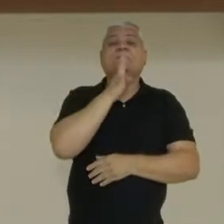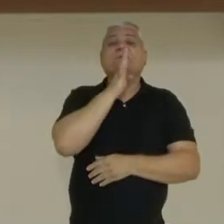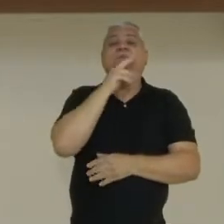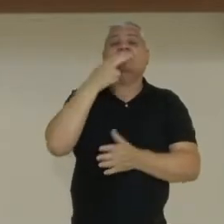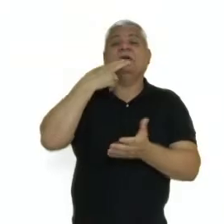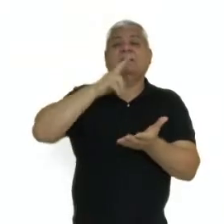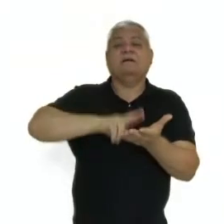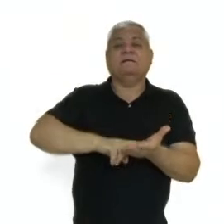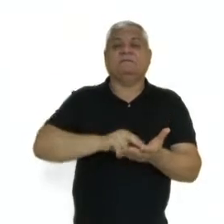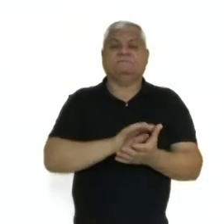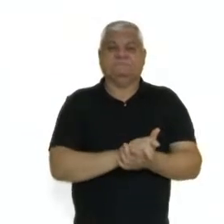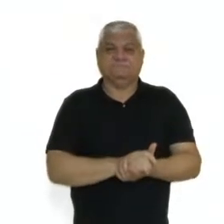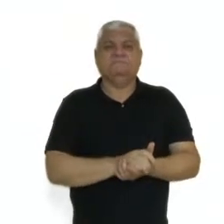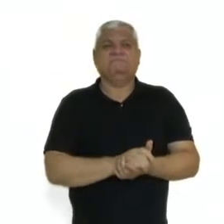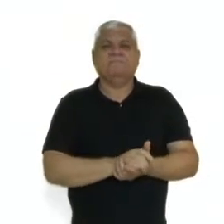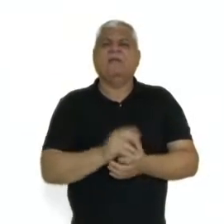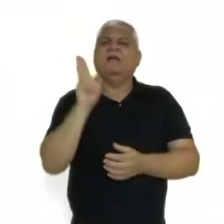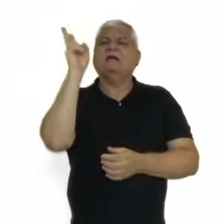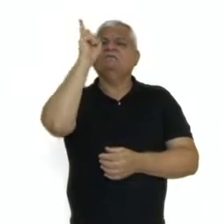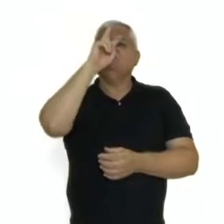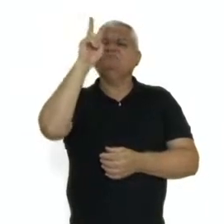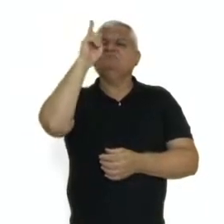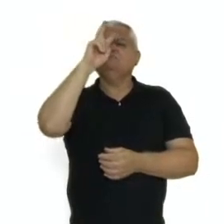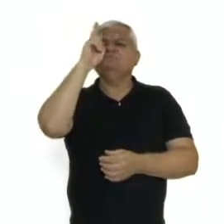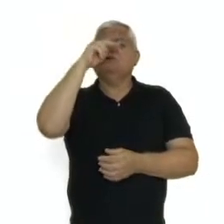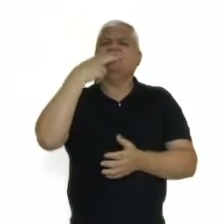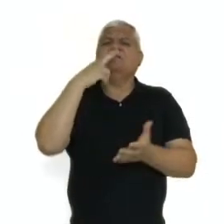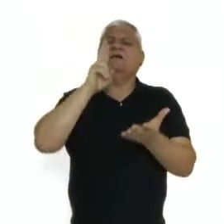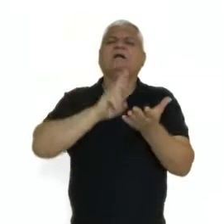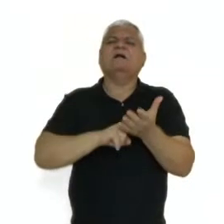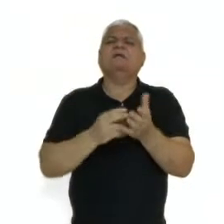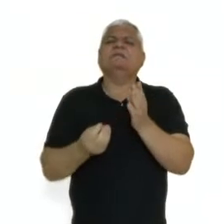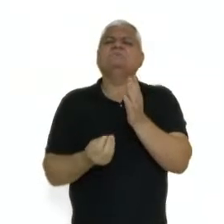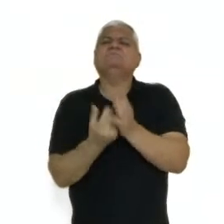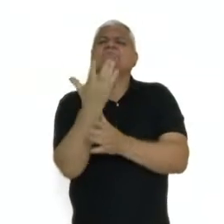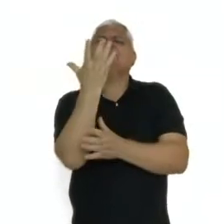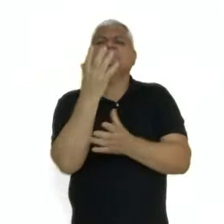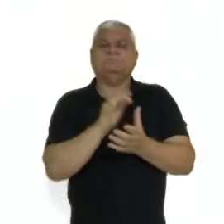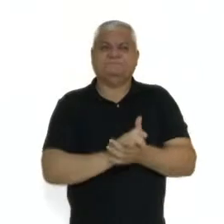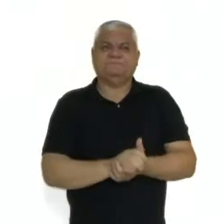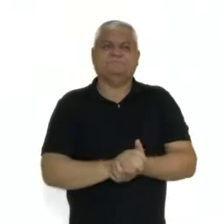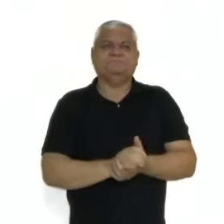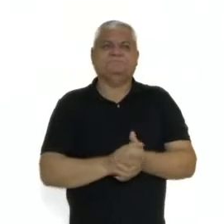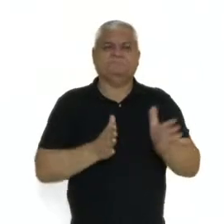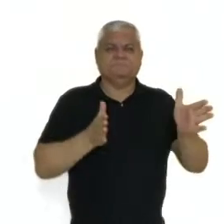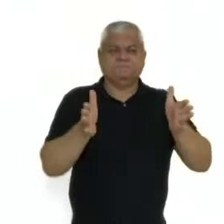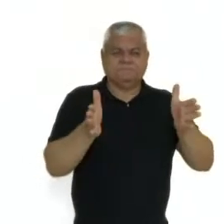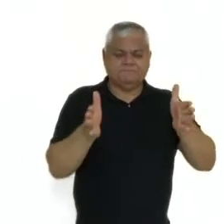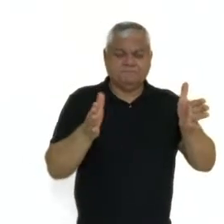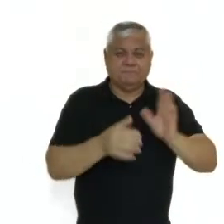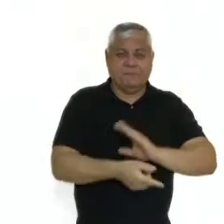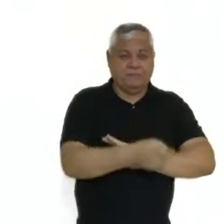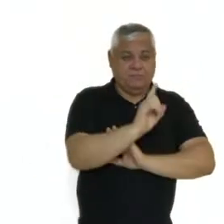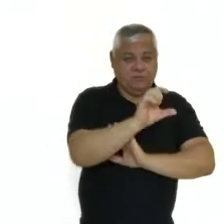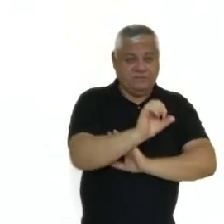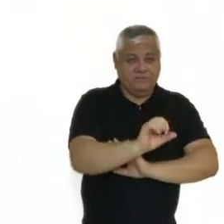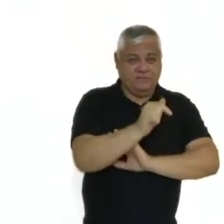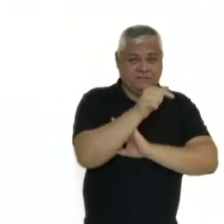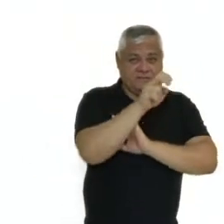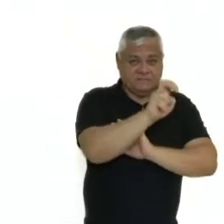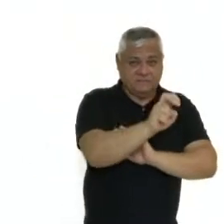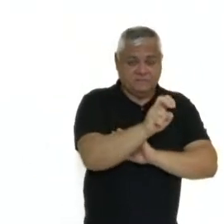carta. A história da carta, como começa? Entre